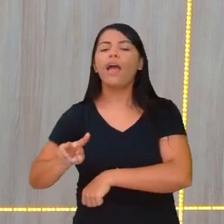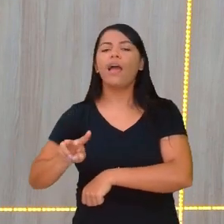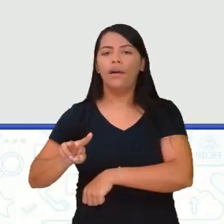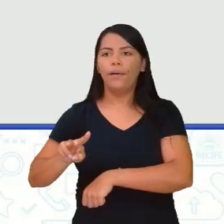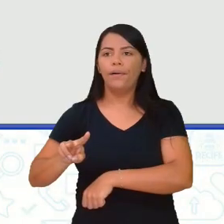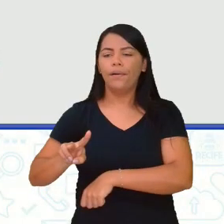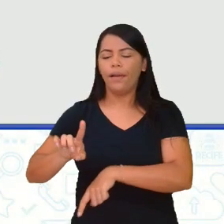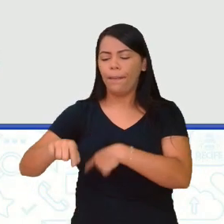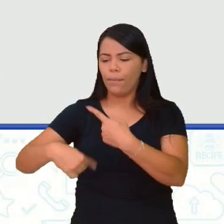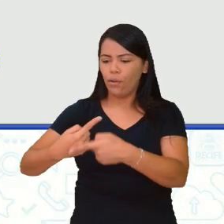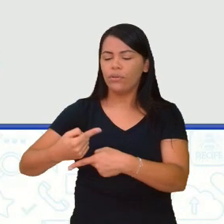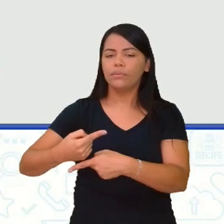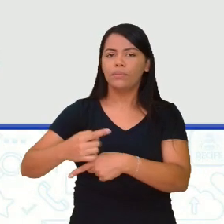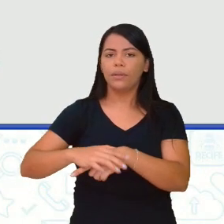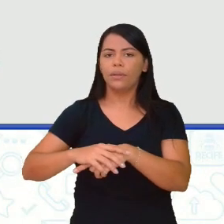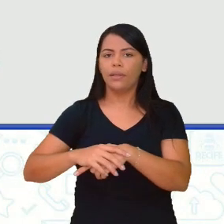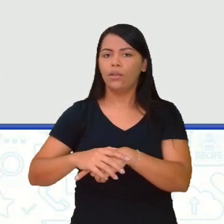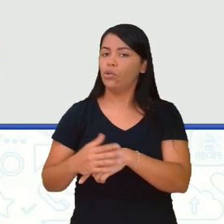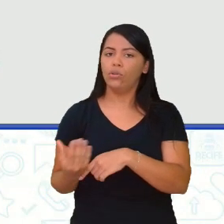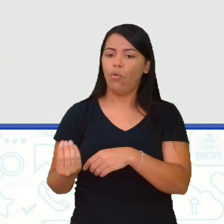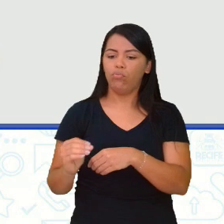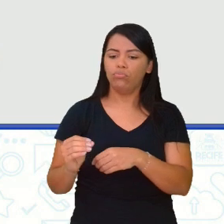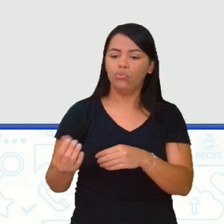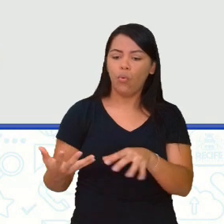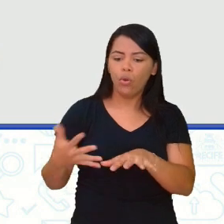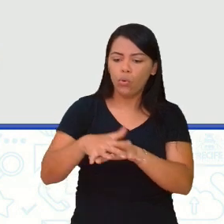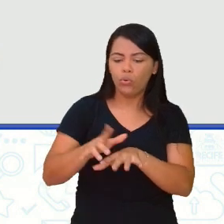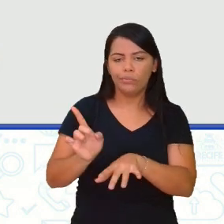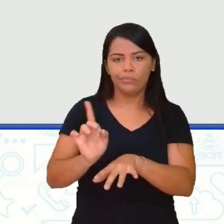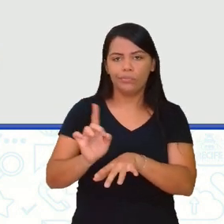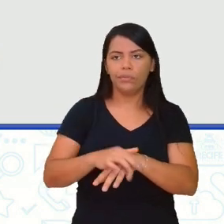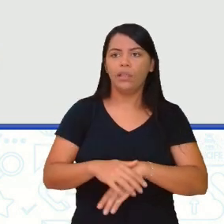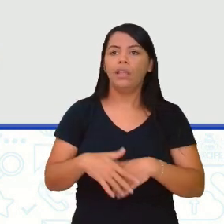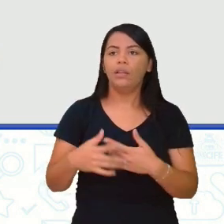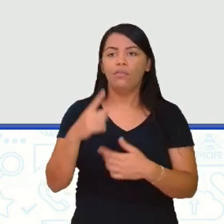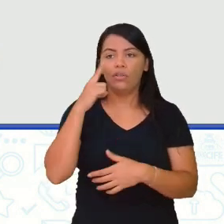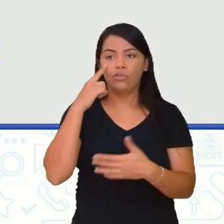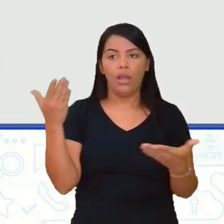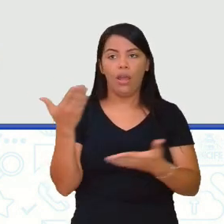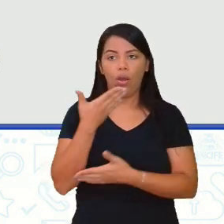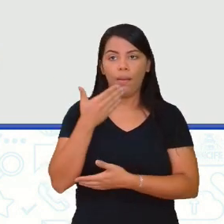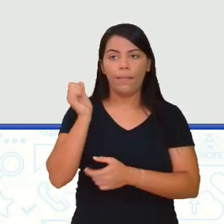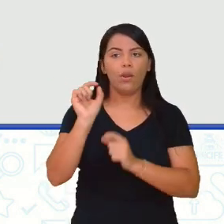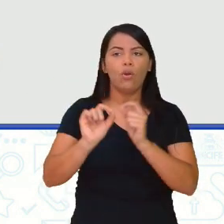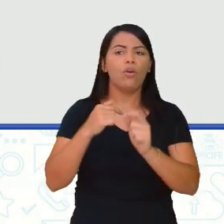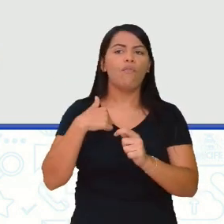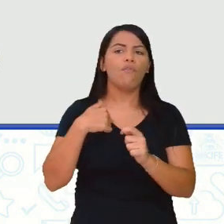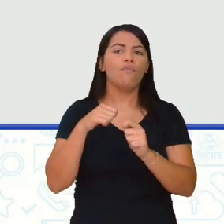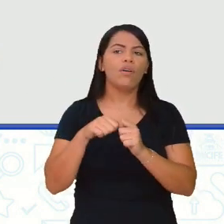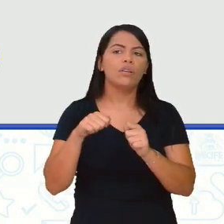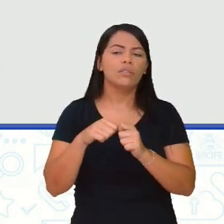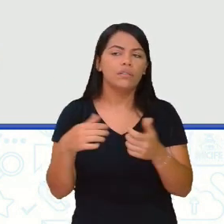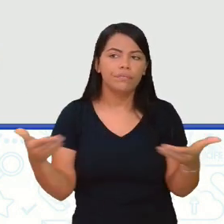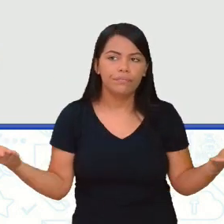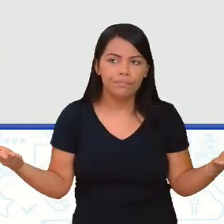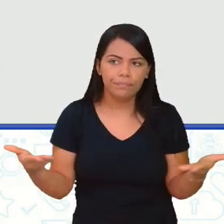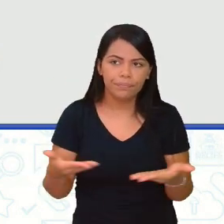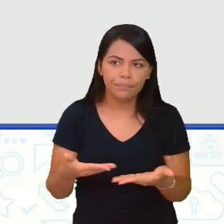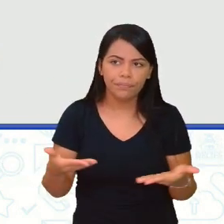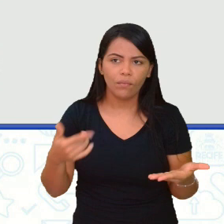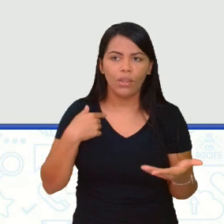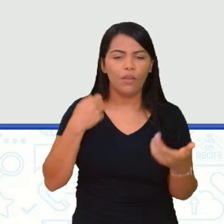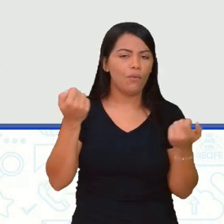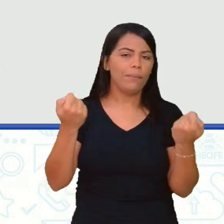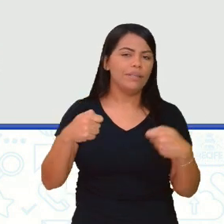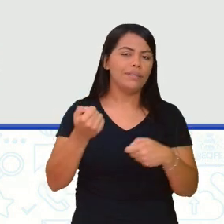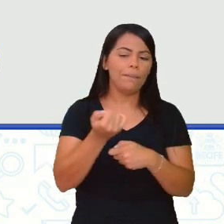A coluna seguinte é verde, não entra. Olha aí, assim ficou melhor. O que eu vou fazer? Eu vou